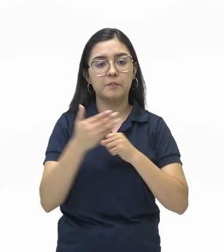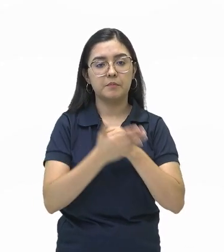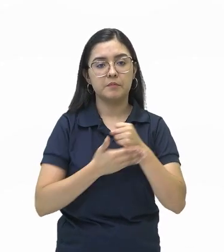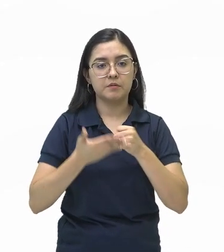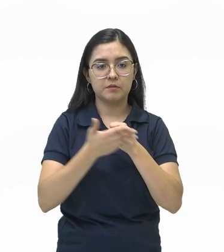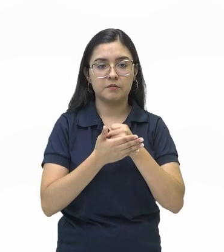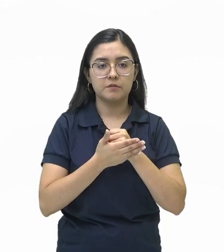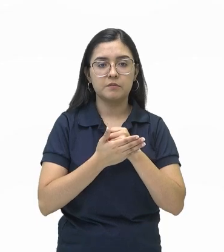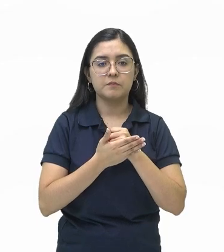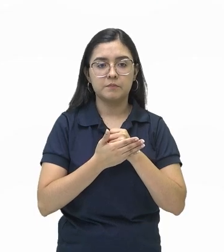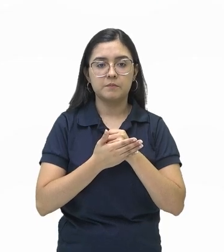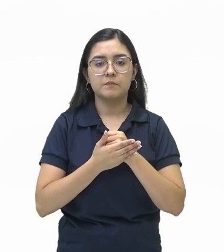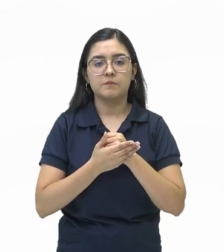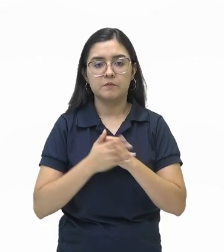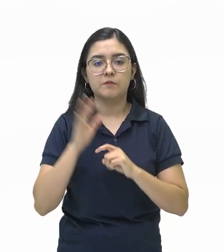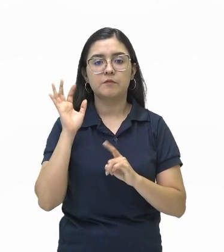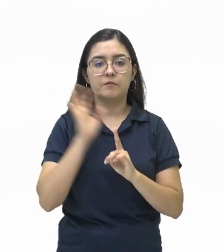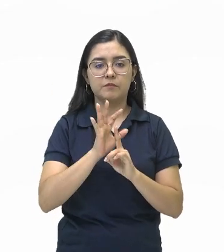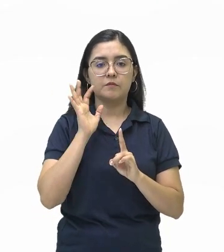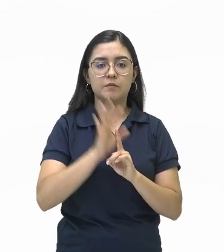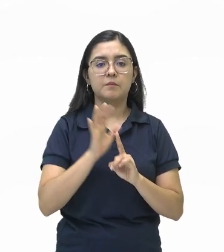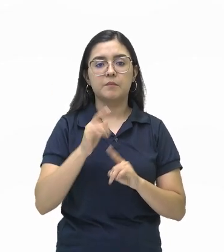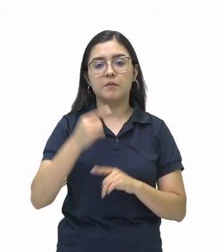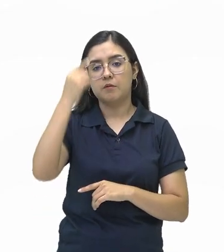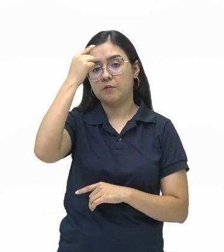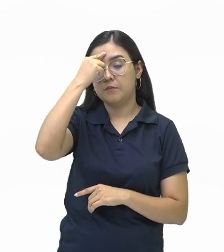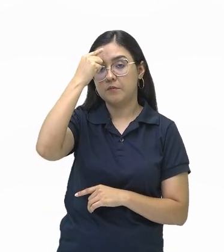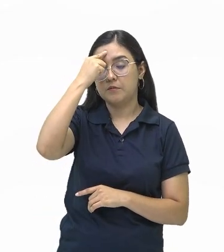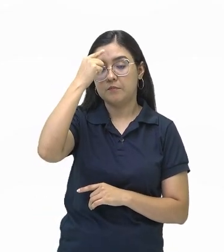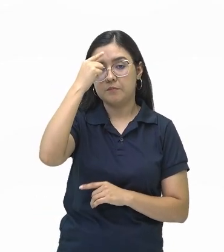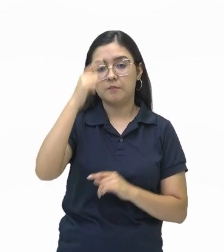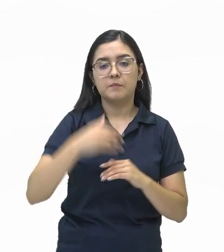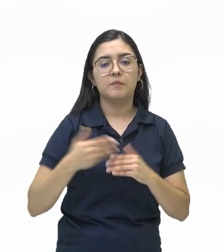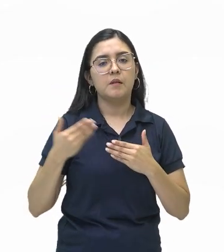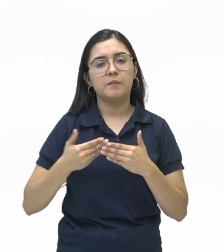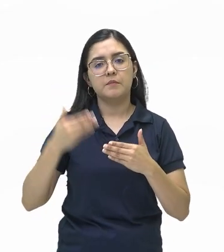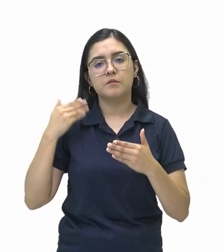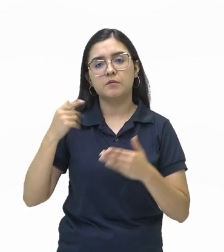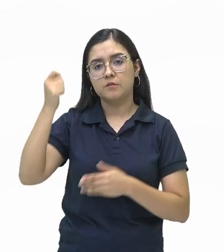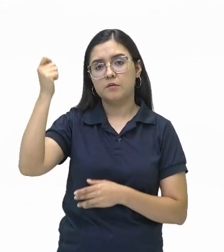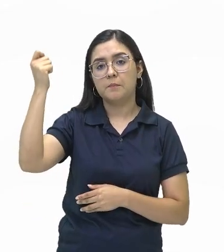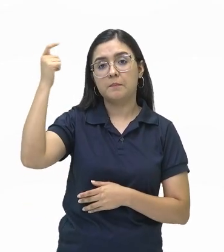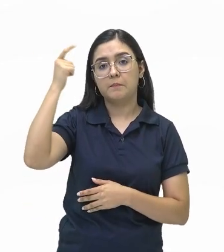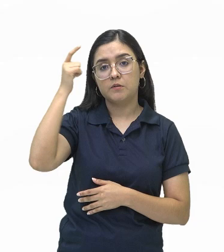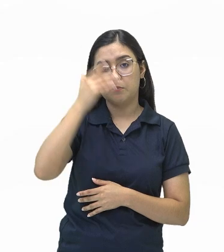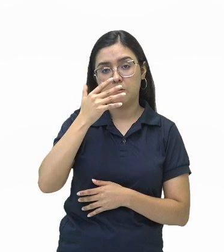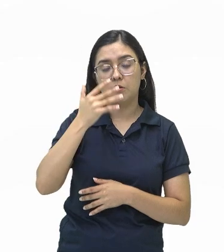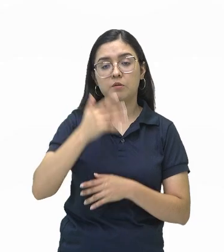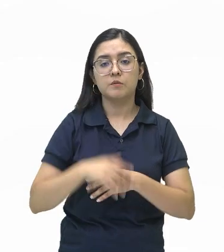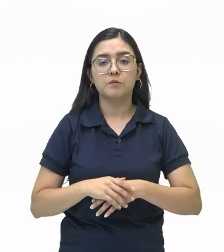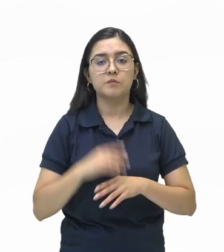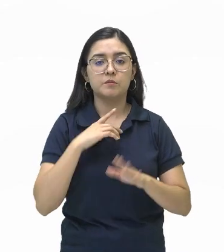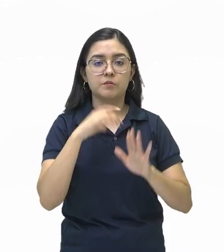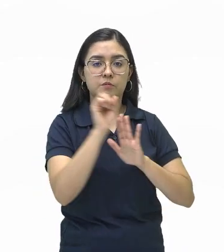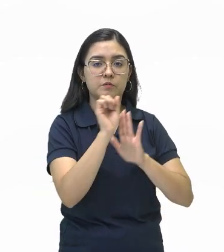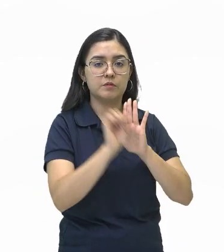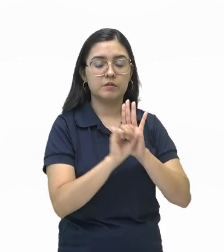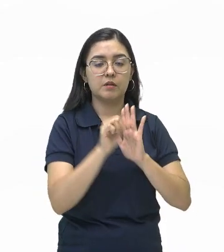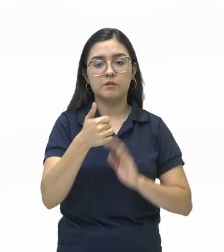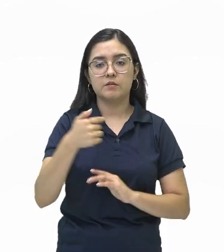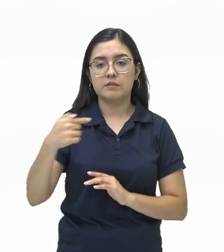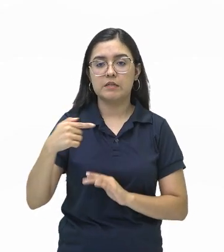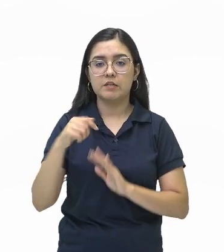princípio fortemente influenciado lá pelo pensamento iluminista dos séculos